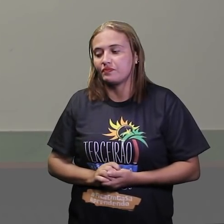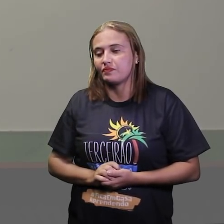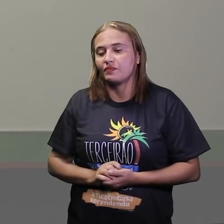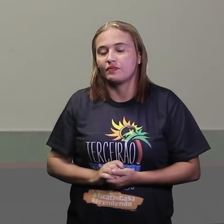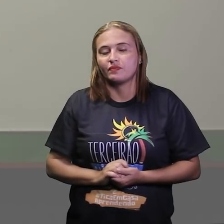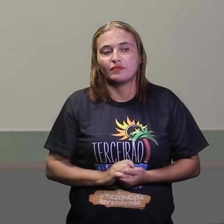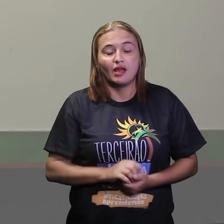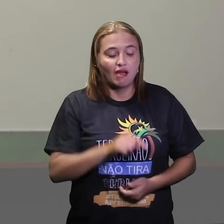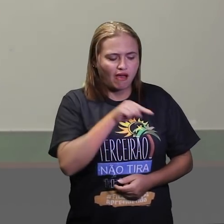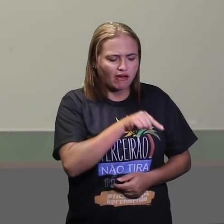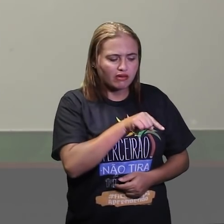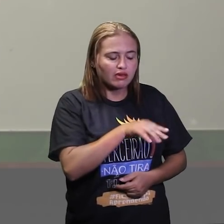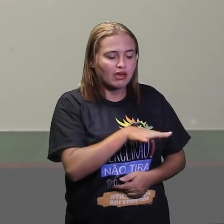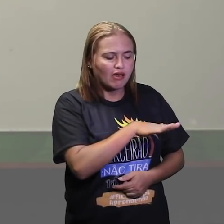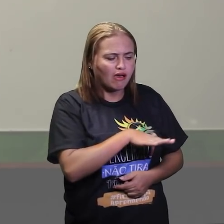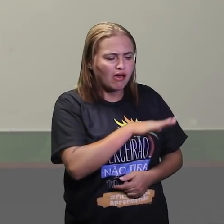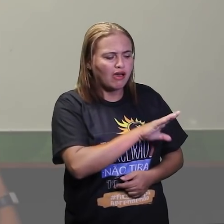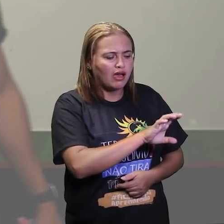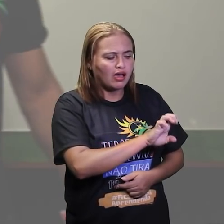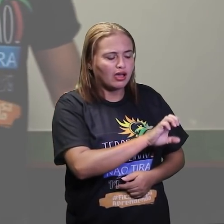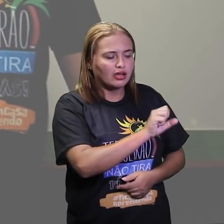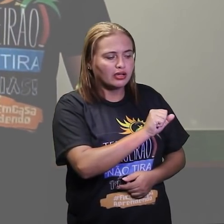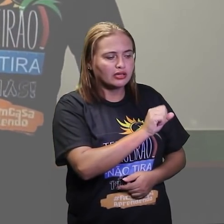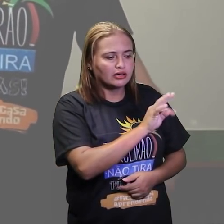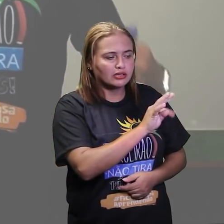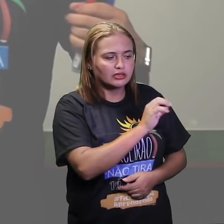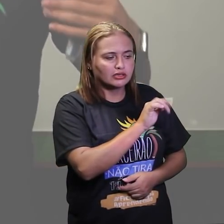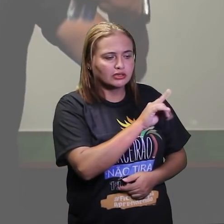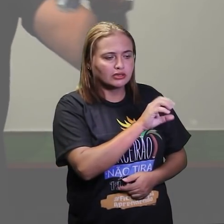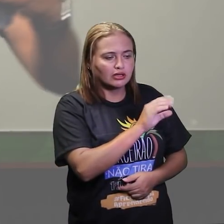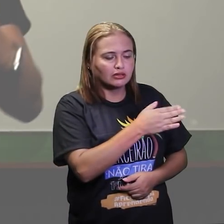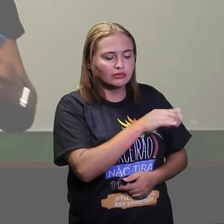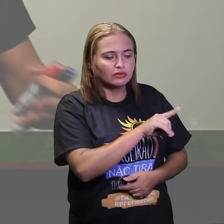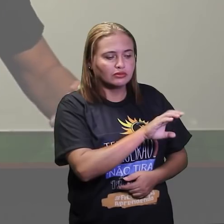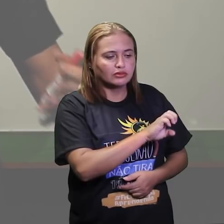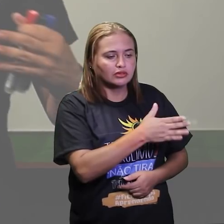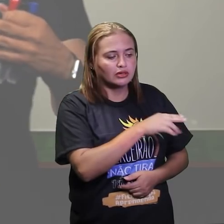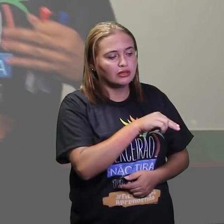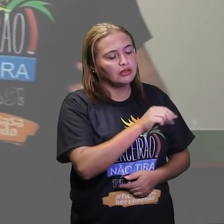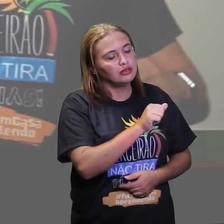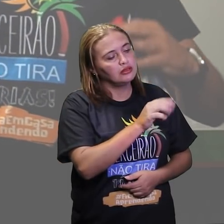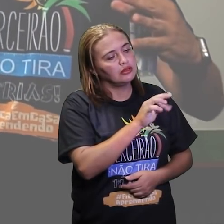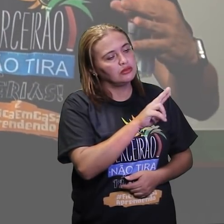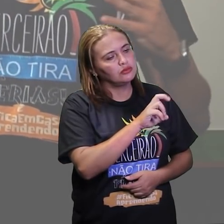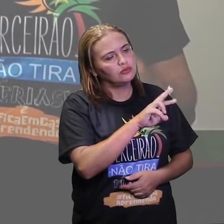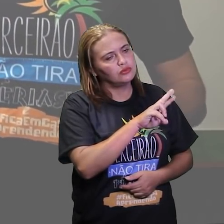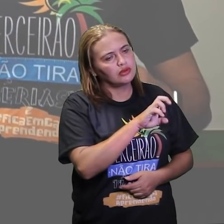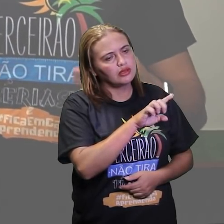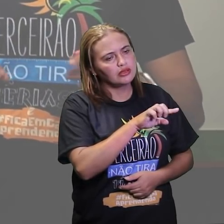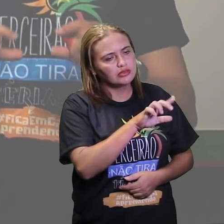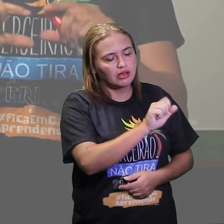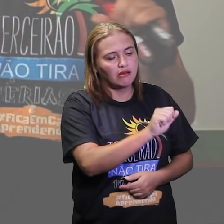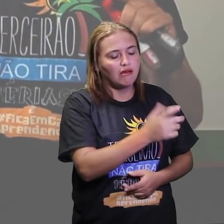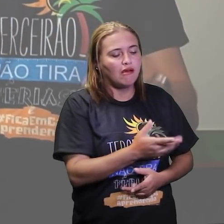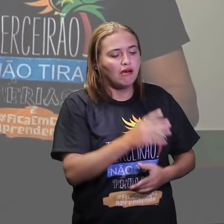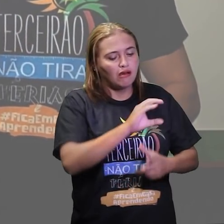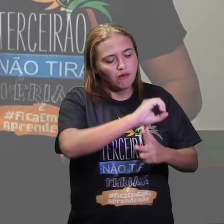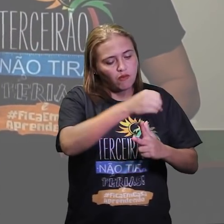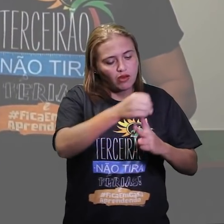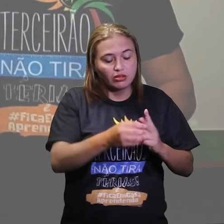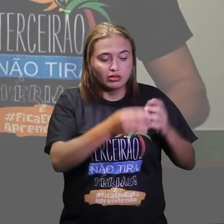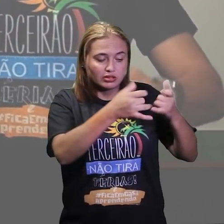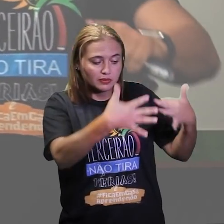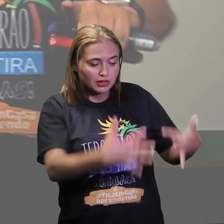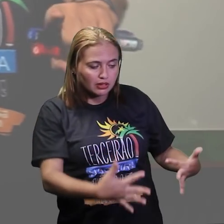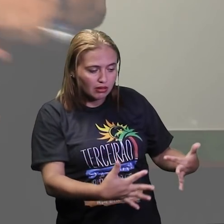atenção que a questão vai depender disso aí. Quando tu leres a questão, o Enem aí trouxe uma reflexão sobre Hobbes, ele bota no comando,